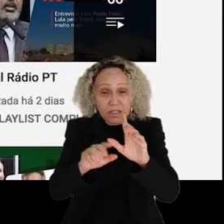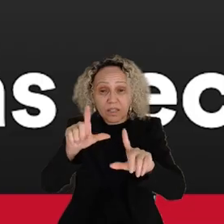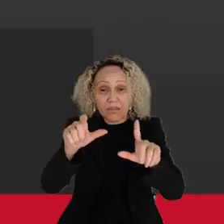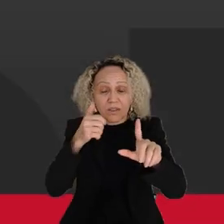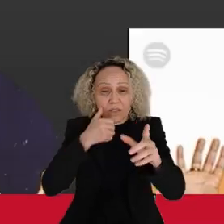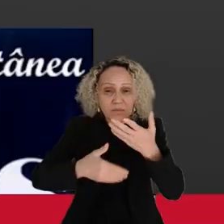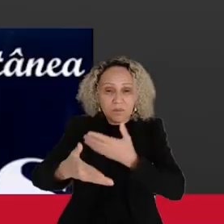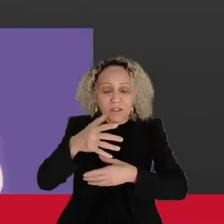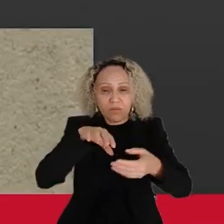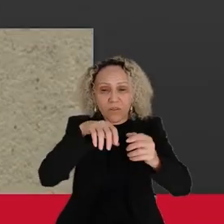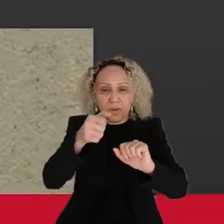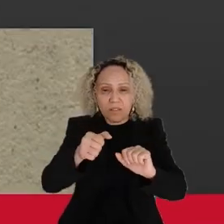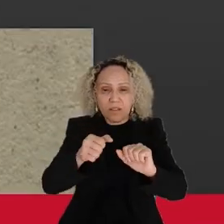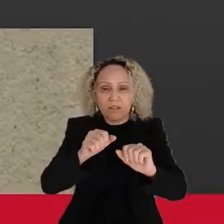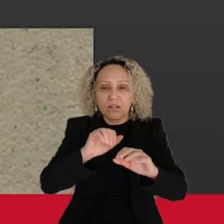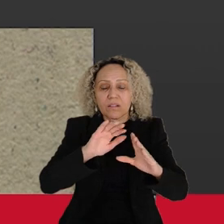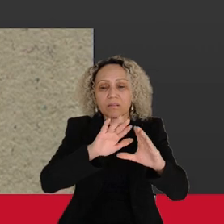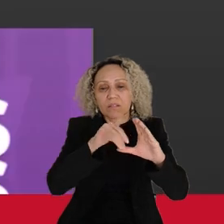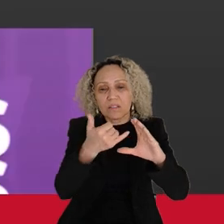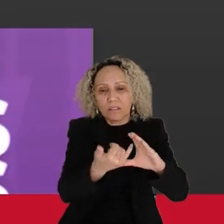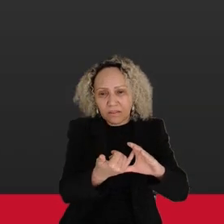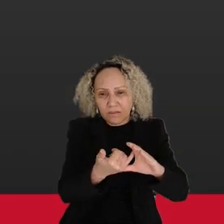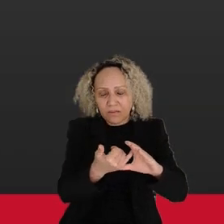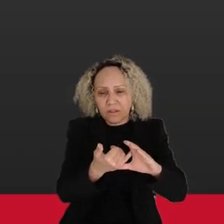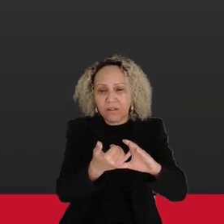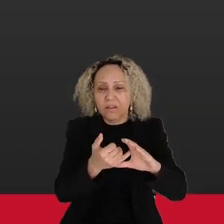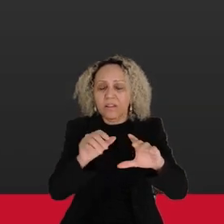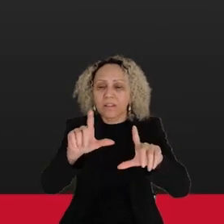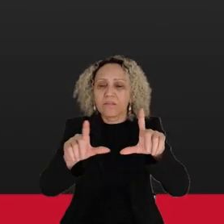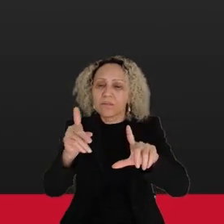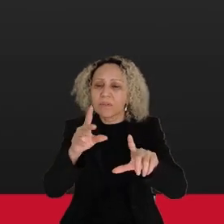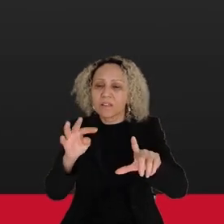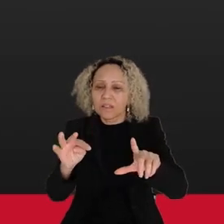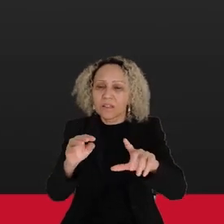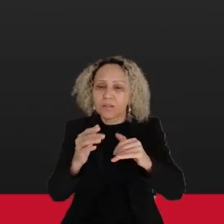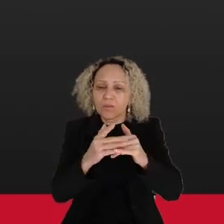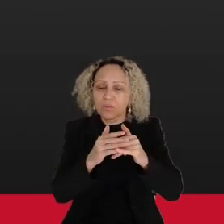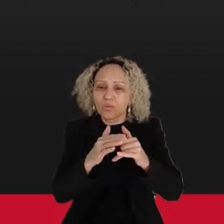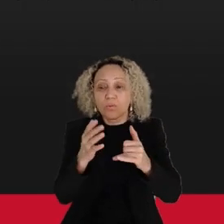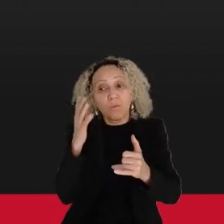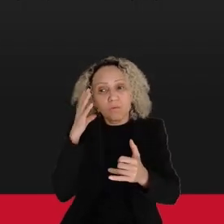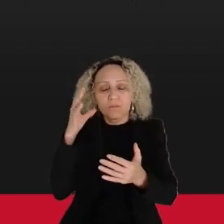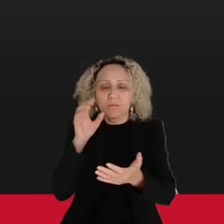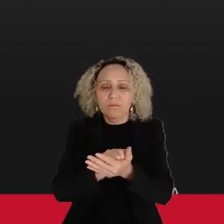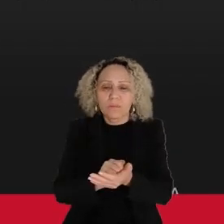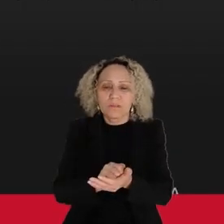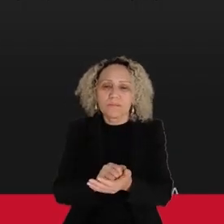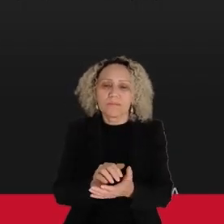TV PT no YouTube ou em formato de podcast no Spotify.